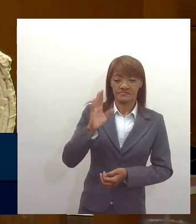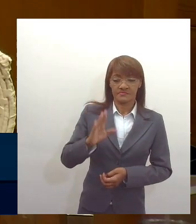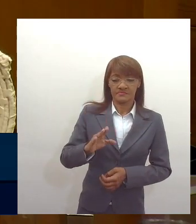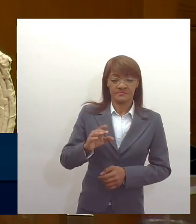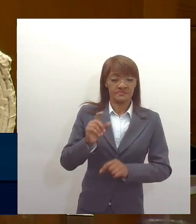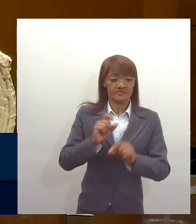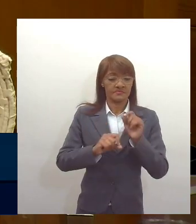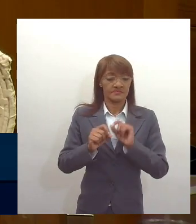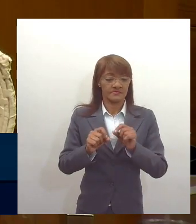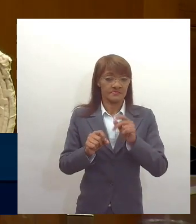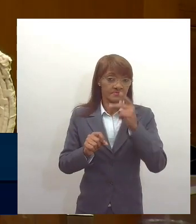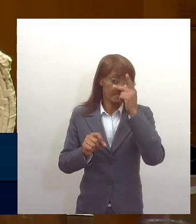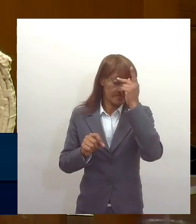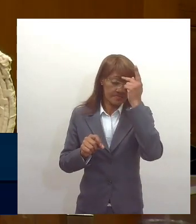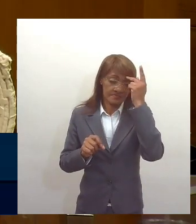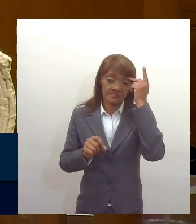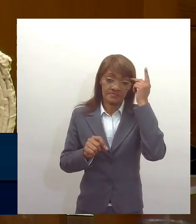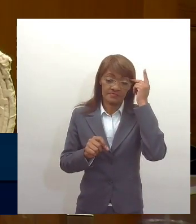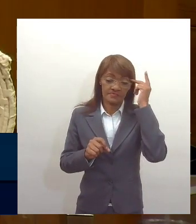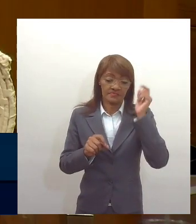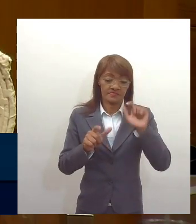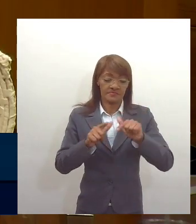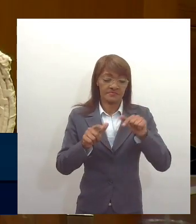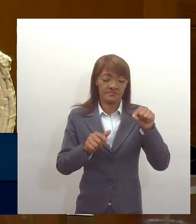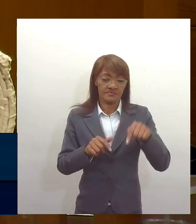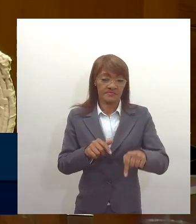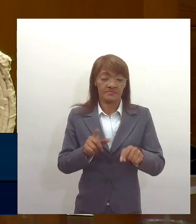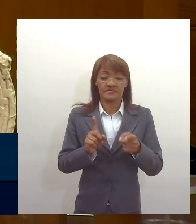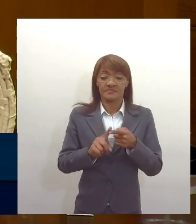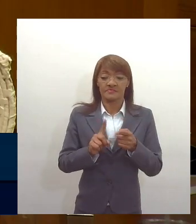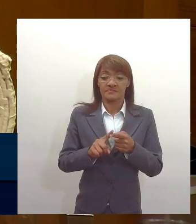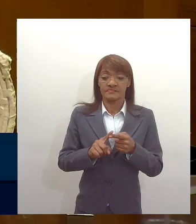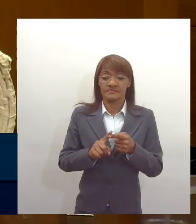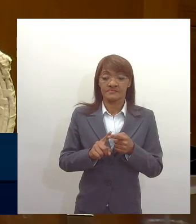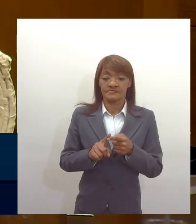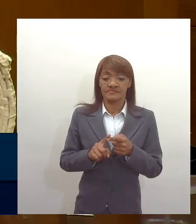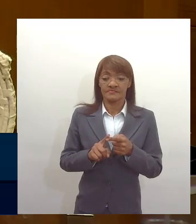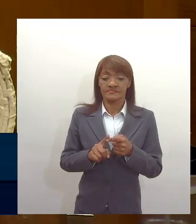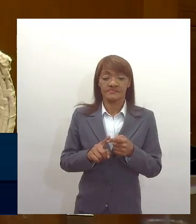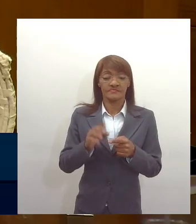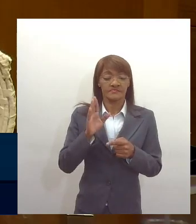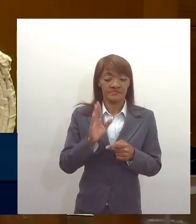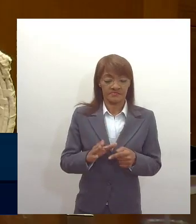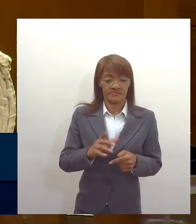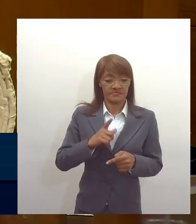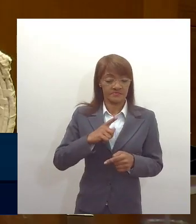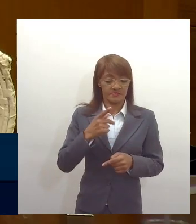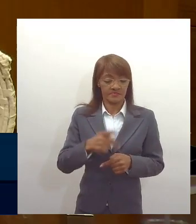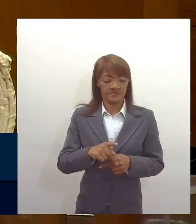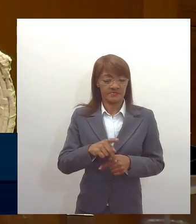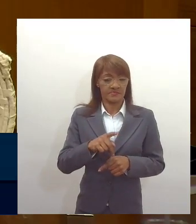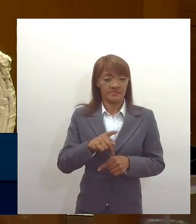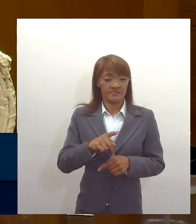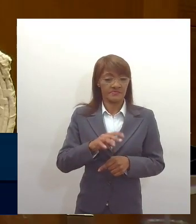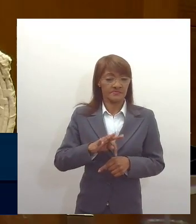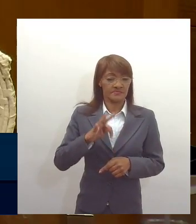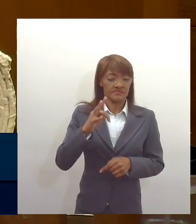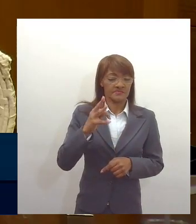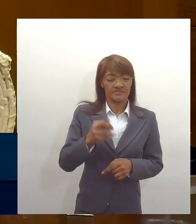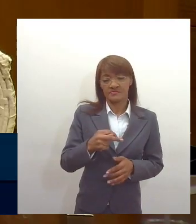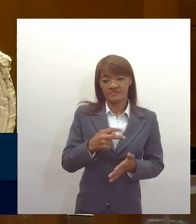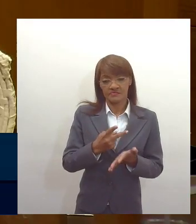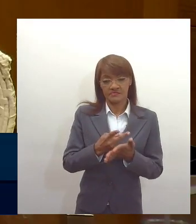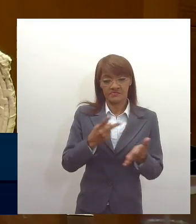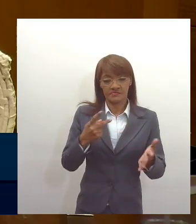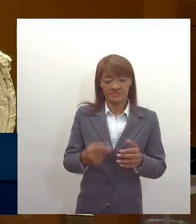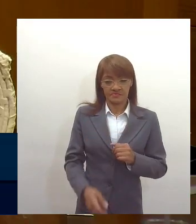é a responsável técnica, né, pelos equipamentos, né, de psicossocial aqui do